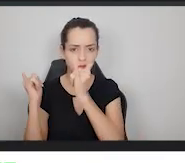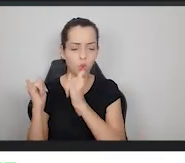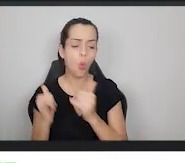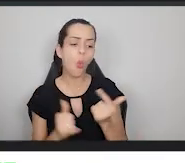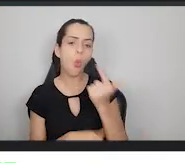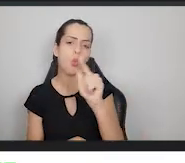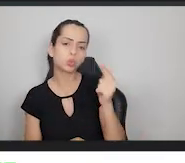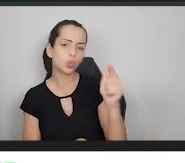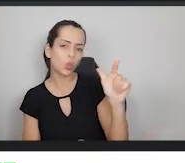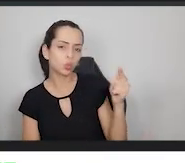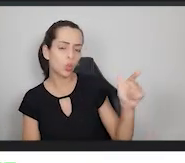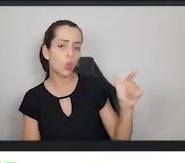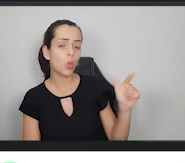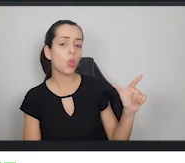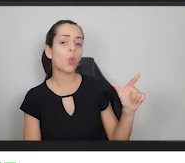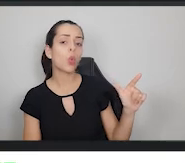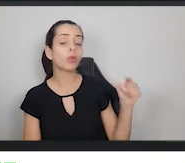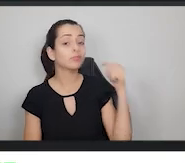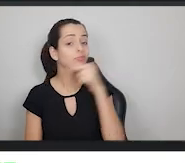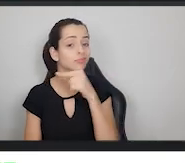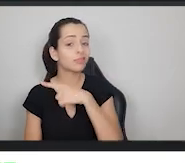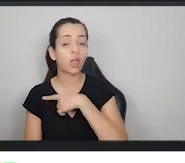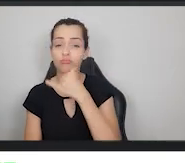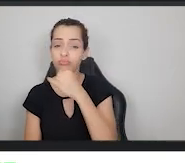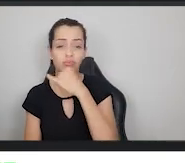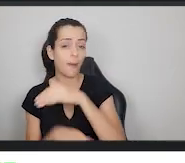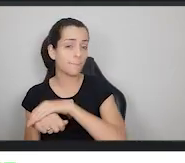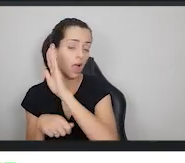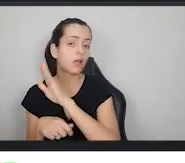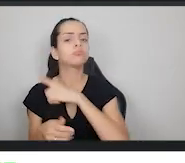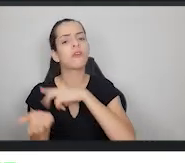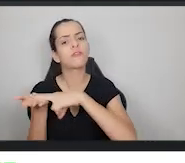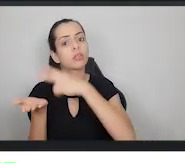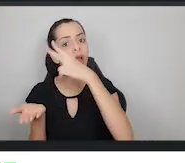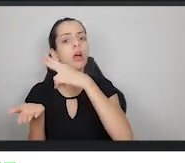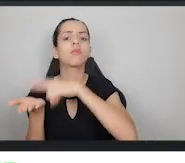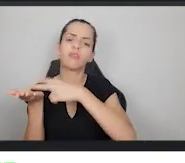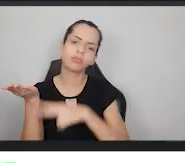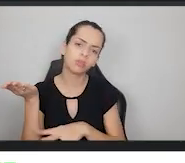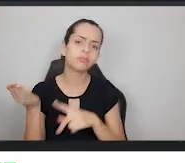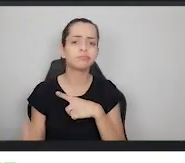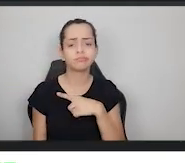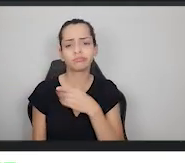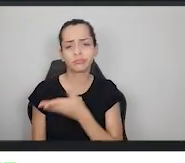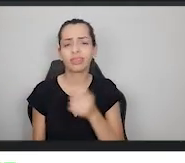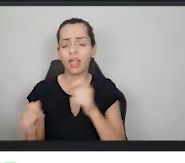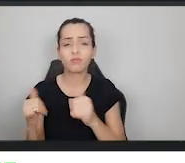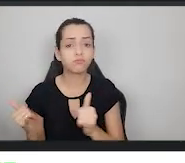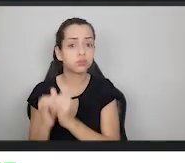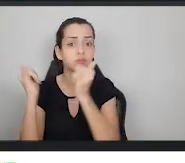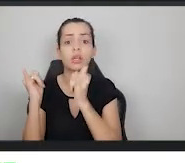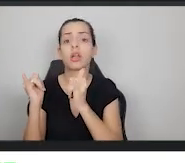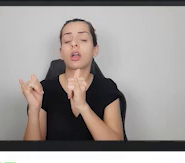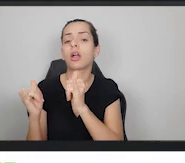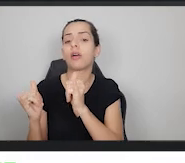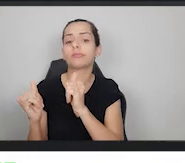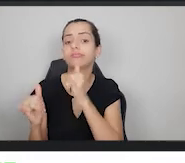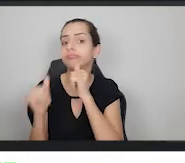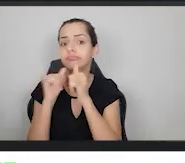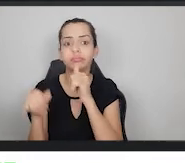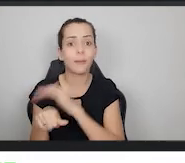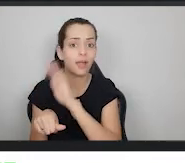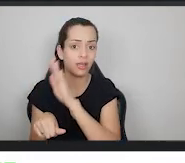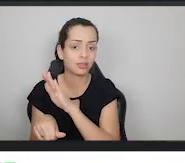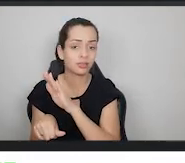no sistema em função de entrada de solar fotovoltaico. Mas os critérios de qualidade são os mesmos? São os